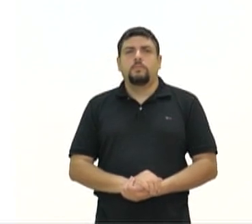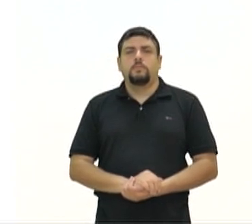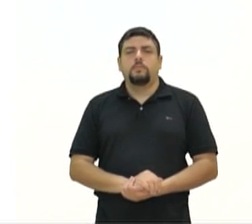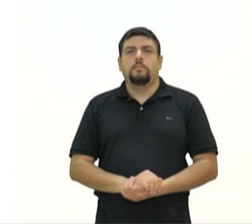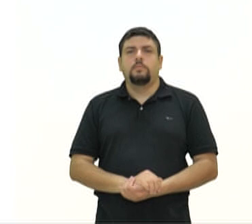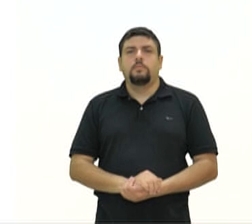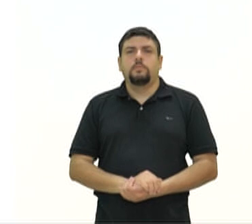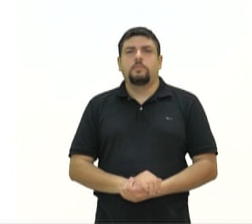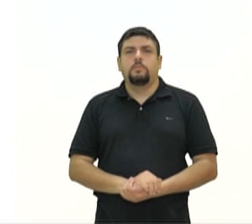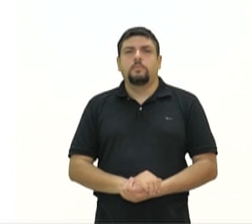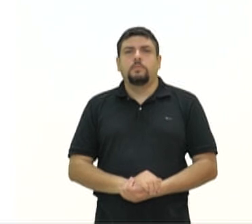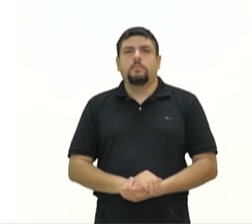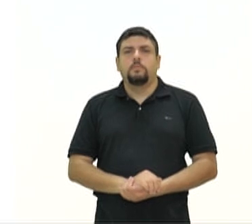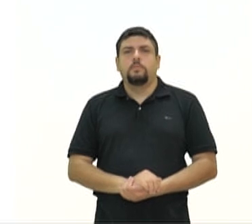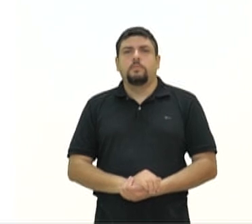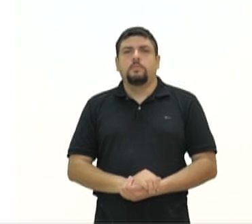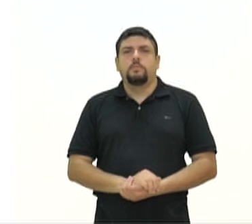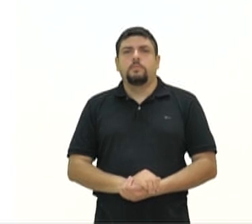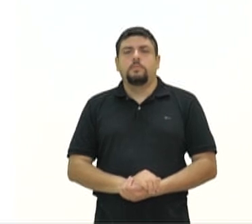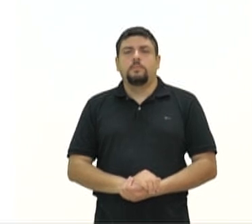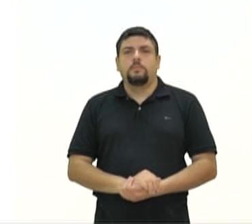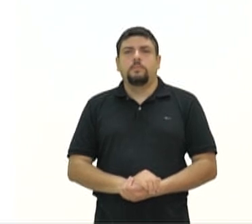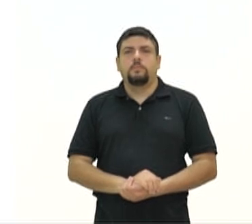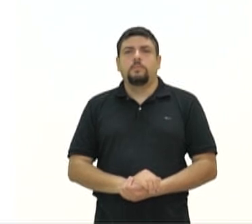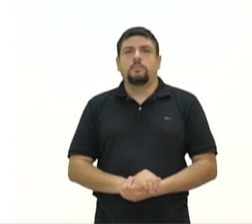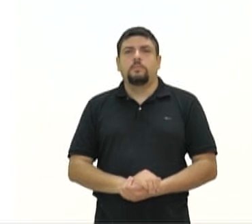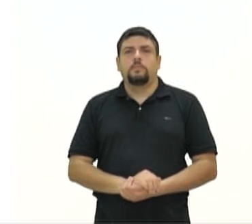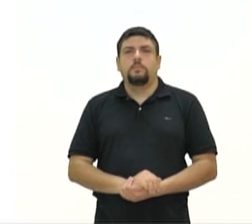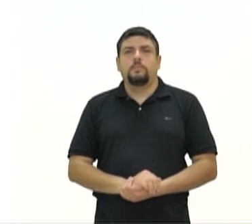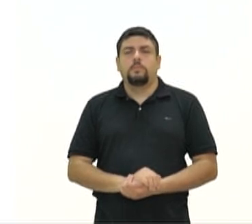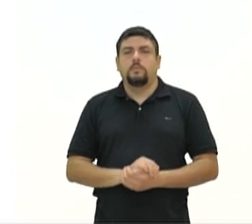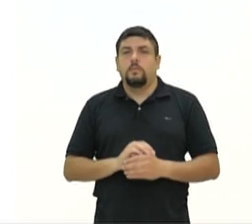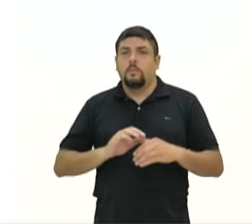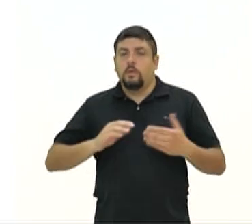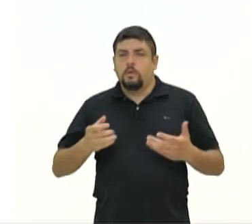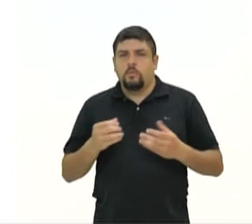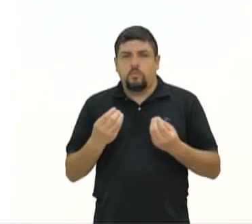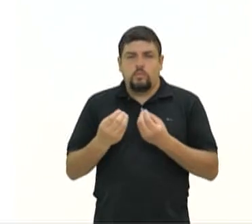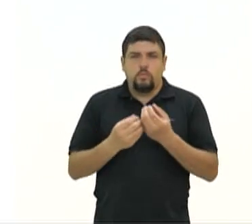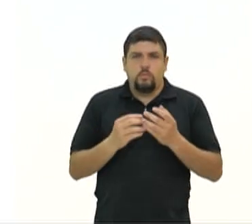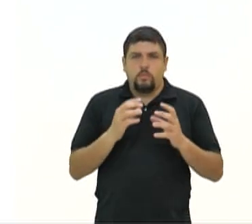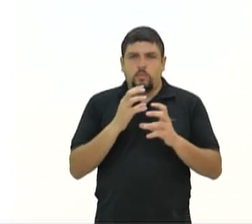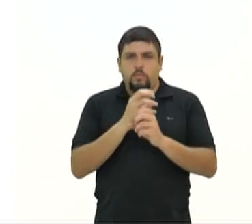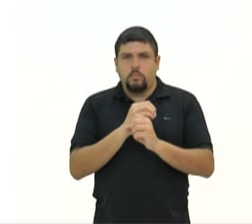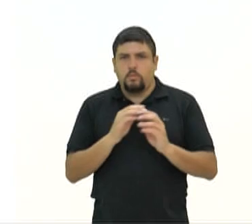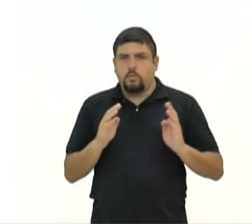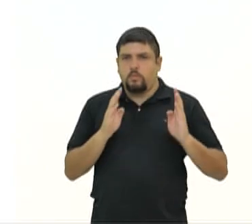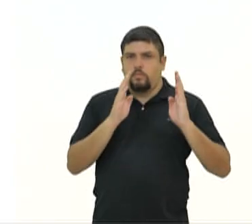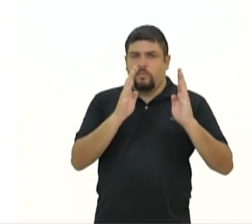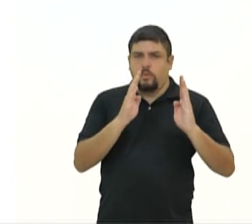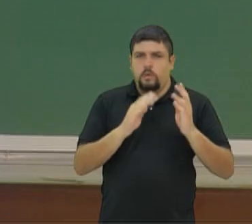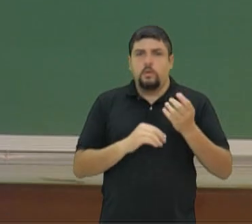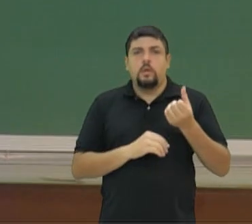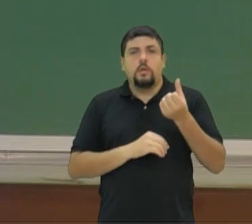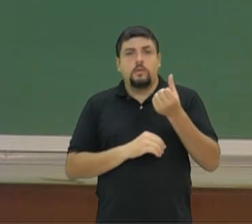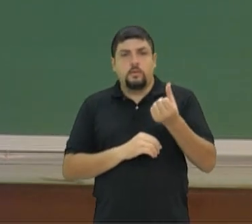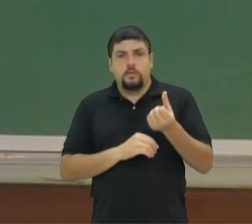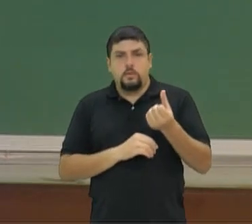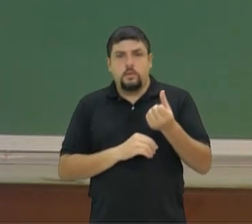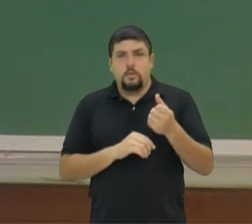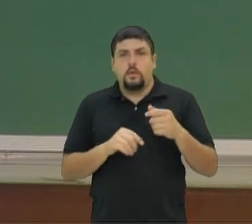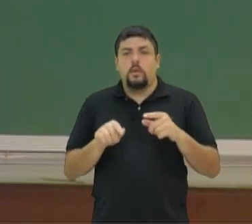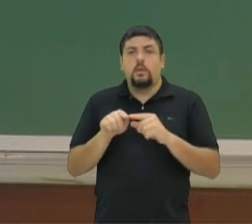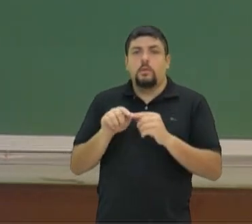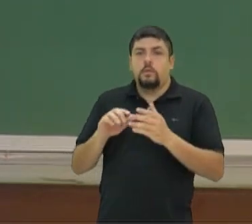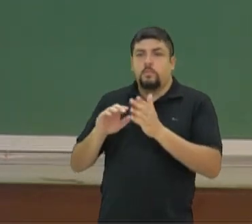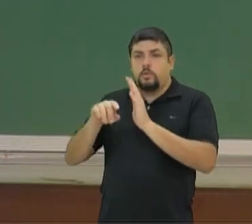frente? Logo, então, nós temos o nosso módulo, que é 6, e a diferença dos nossos argumentos, que é 5π sobre